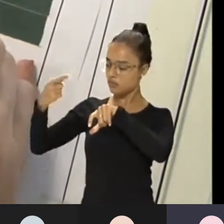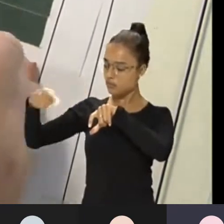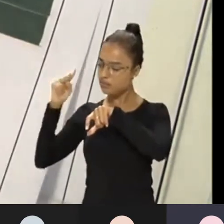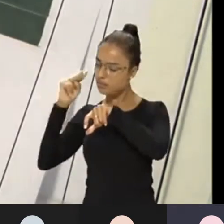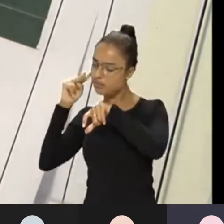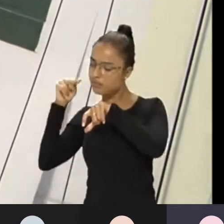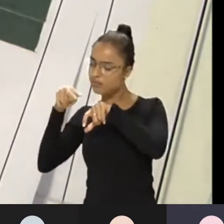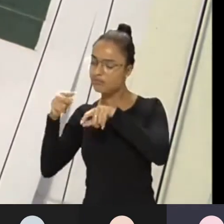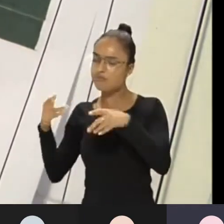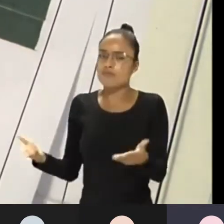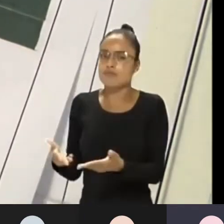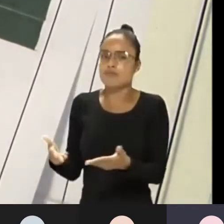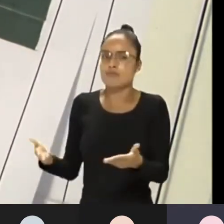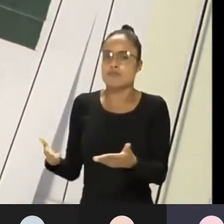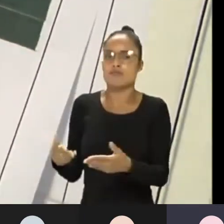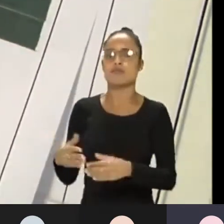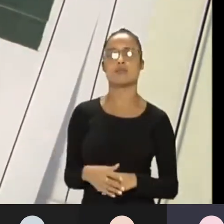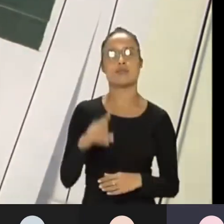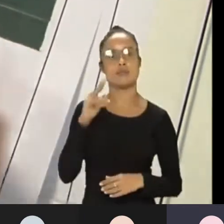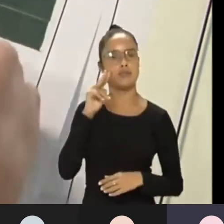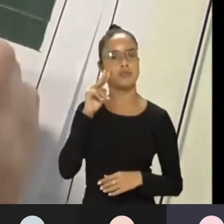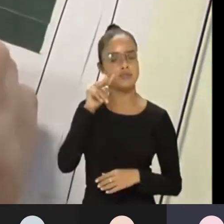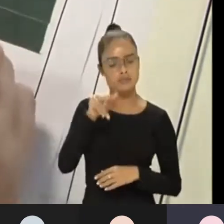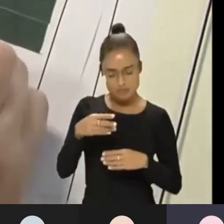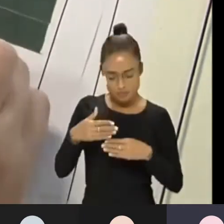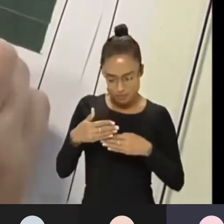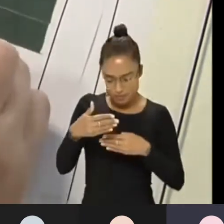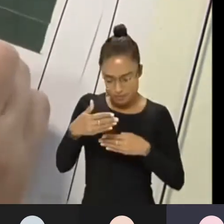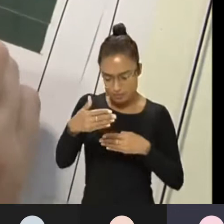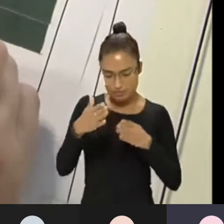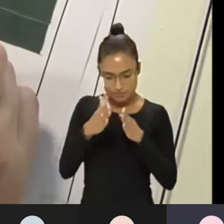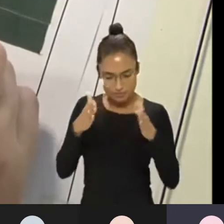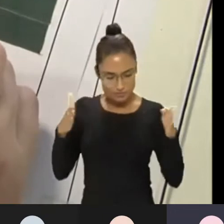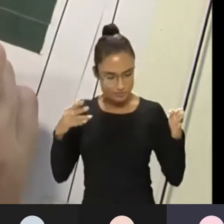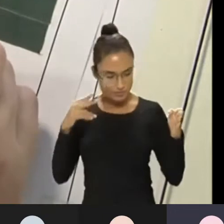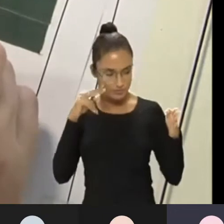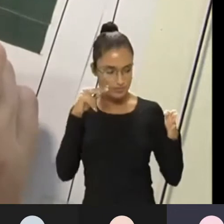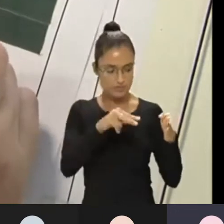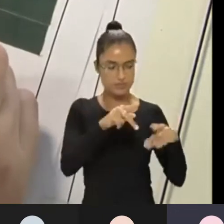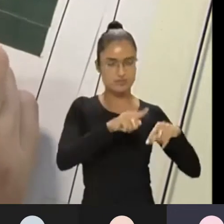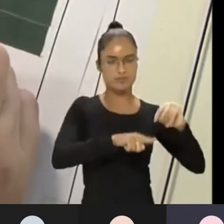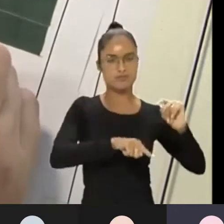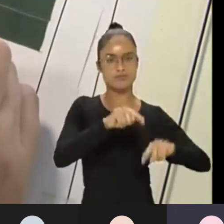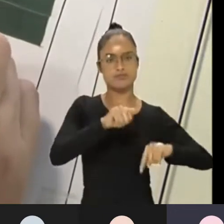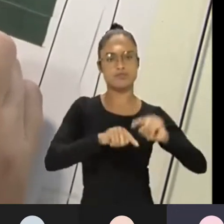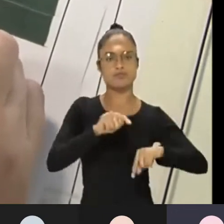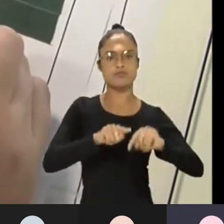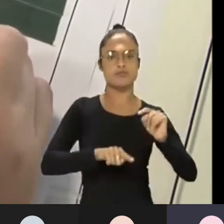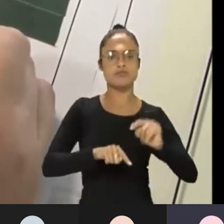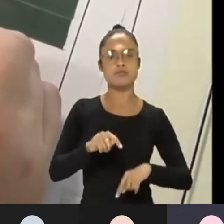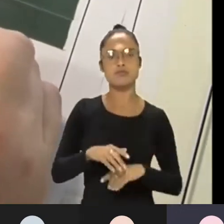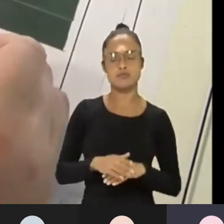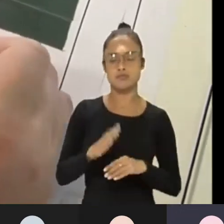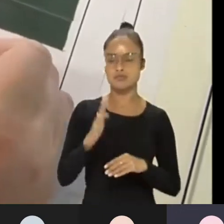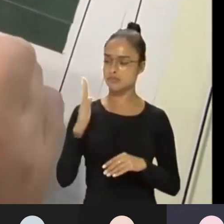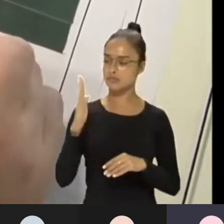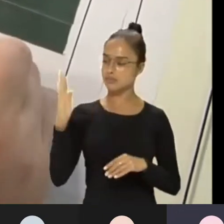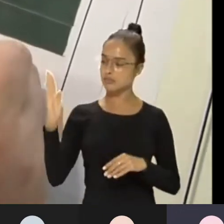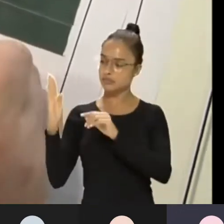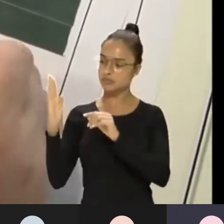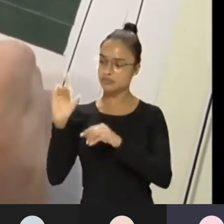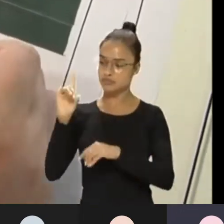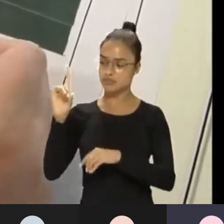uma outra forma de a gente fazer as vistas principais do objeto. Eu deixei uma unidade à direita e uma unidade abaixo, como deslocamento.